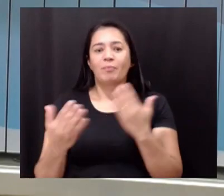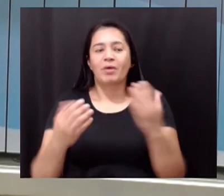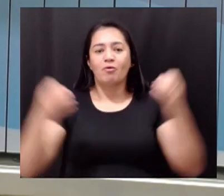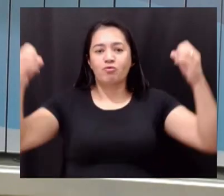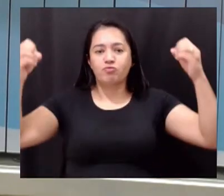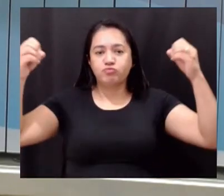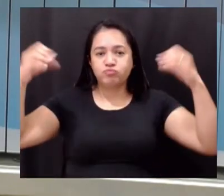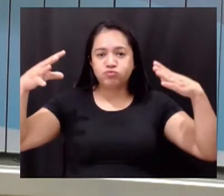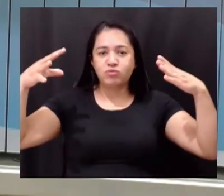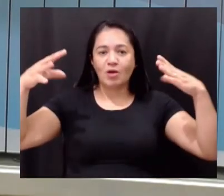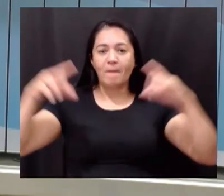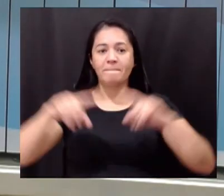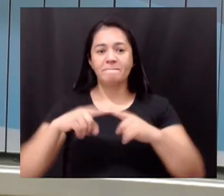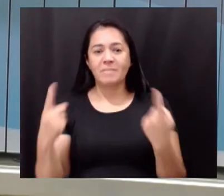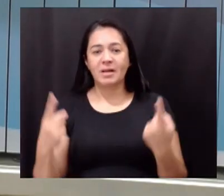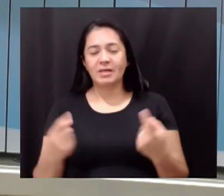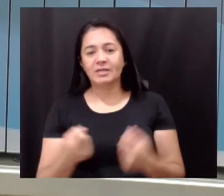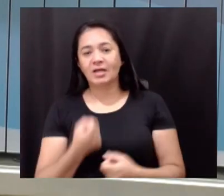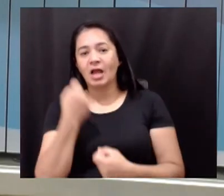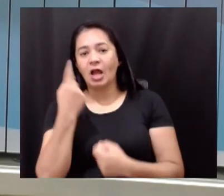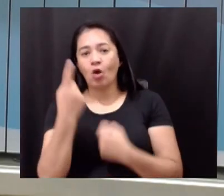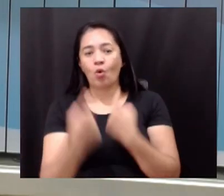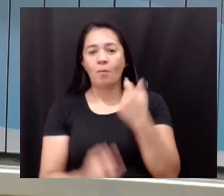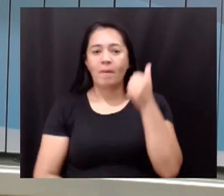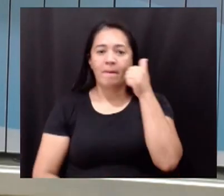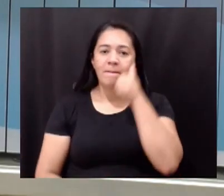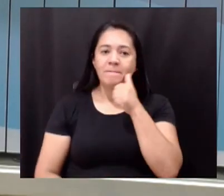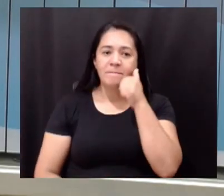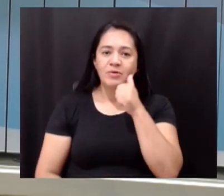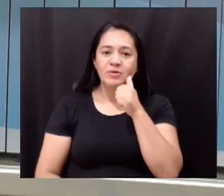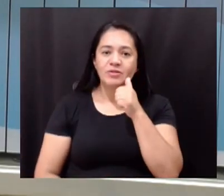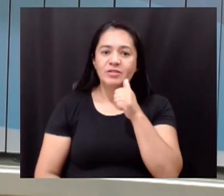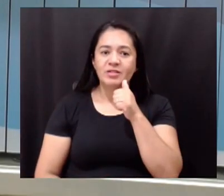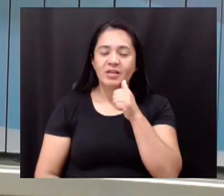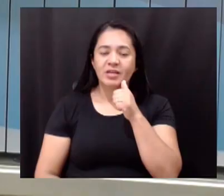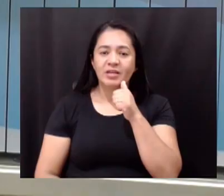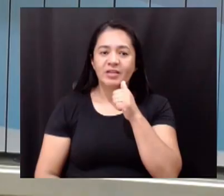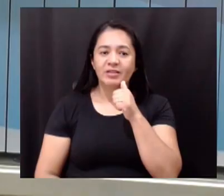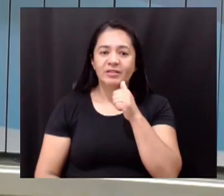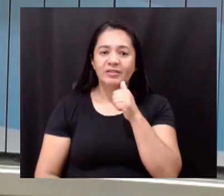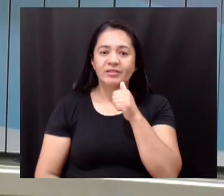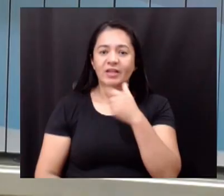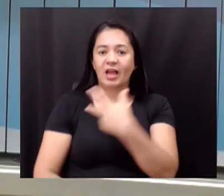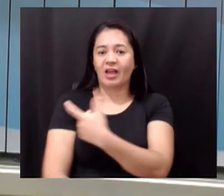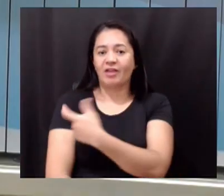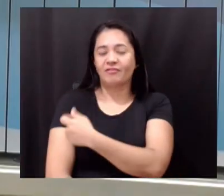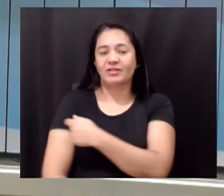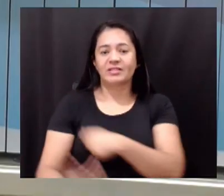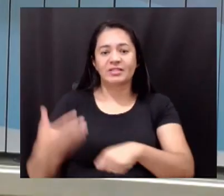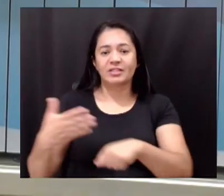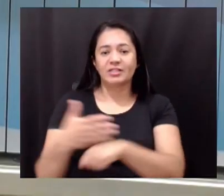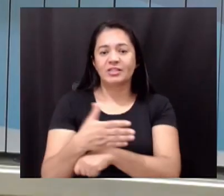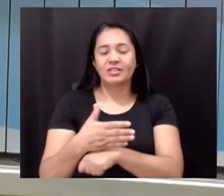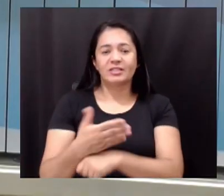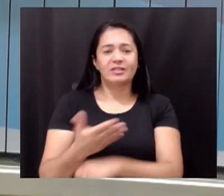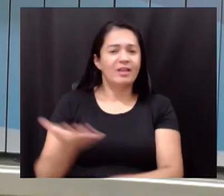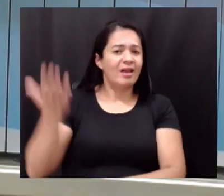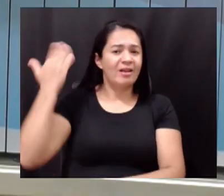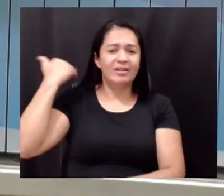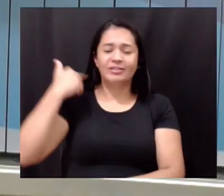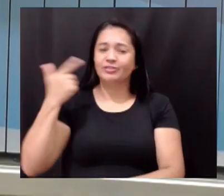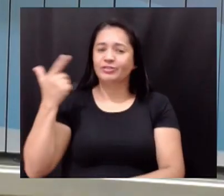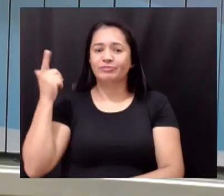muitas mulheres mais velhas que têm esse tipo de câncer não tiveram acesso a essa vacina, né? Isso é uma pena, né?